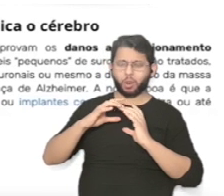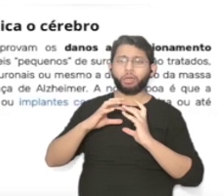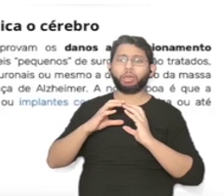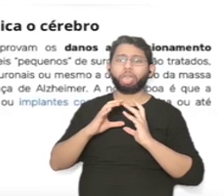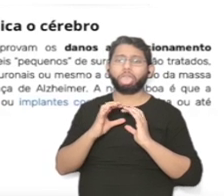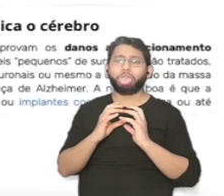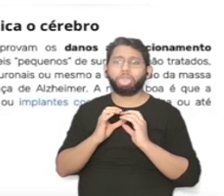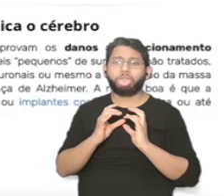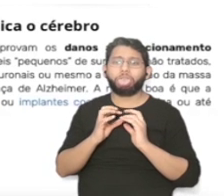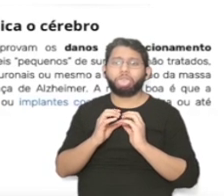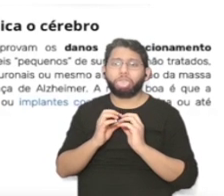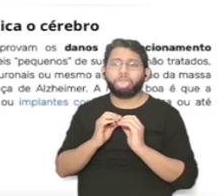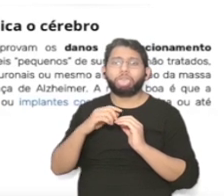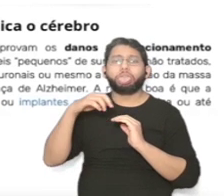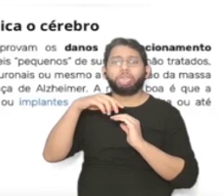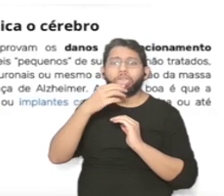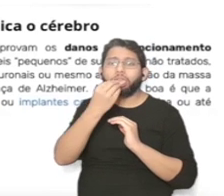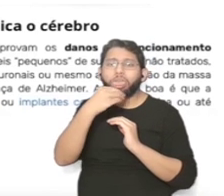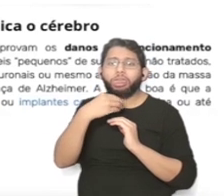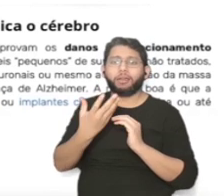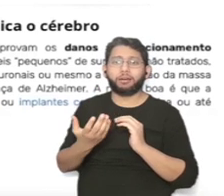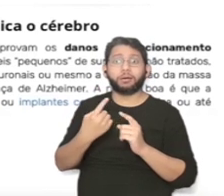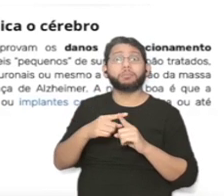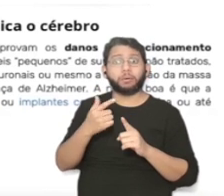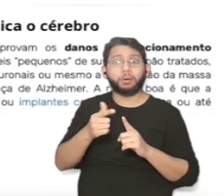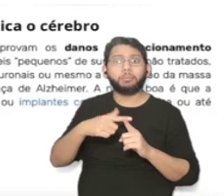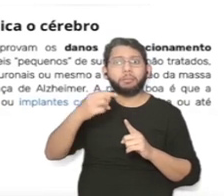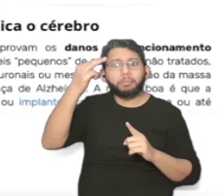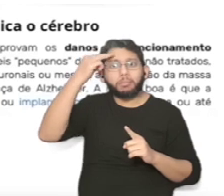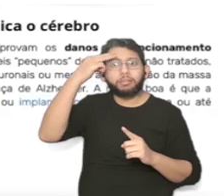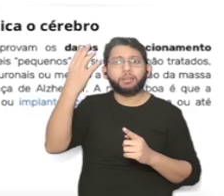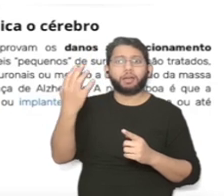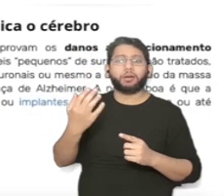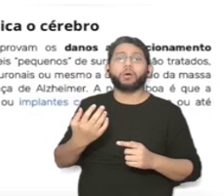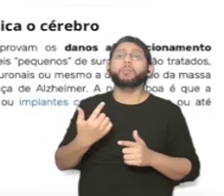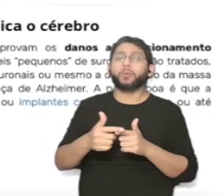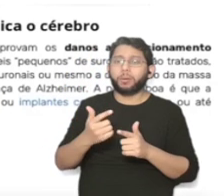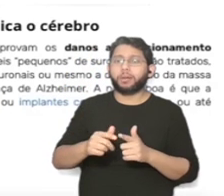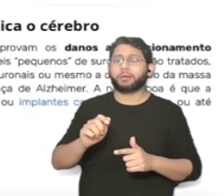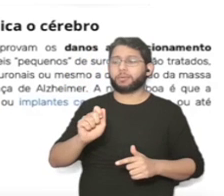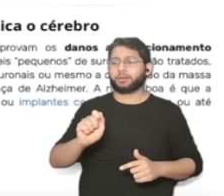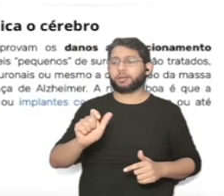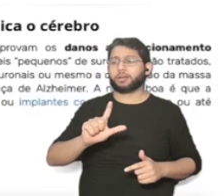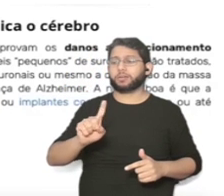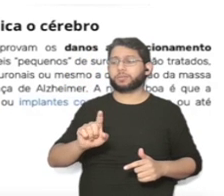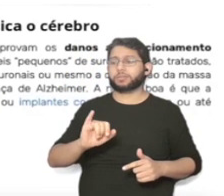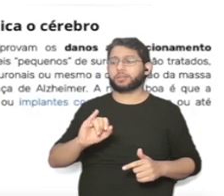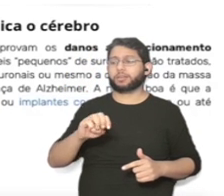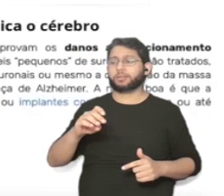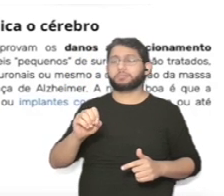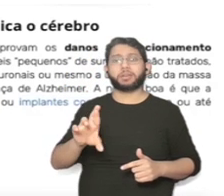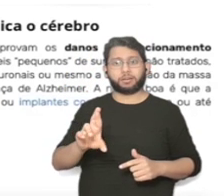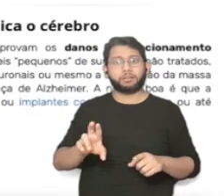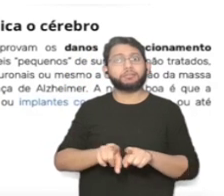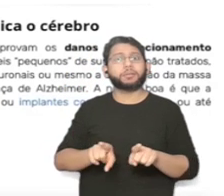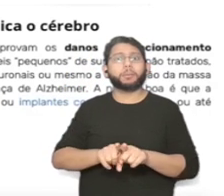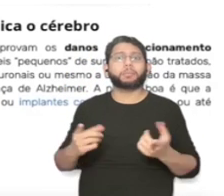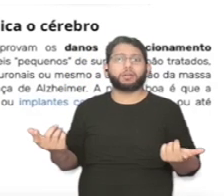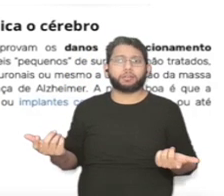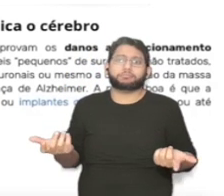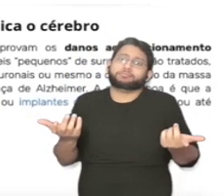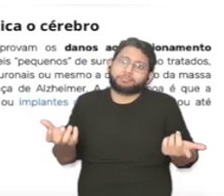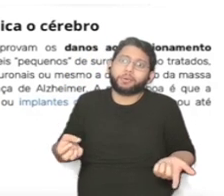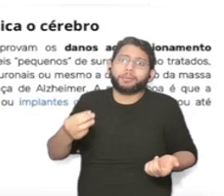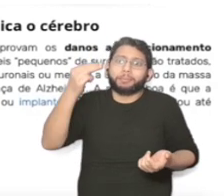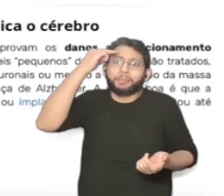remodelarem conexões neuronais ou mesmo diminuição da massa cerebral com riscos de demência, como a de doença Alzheimer. Ele diz